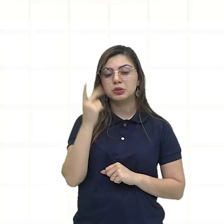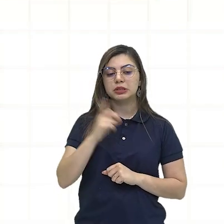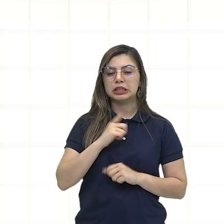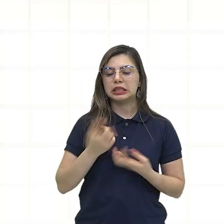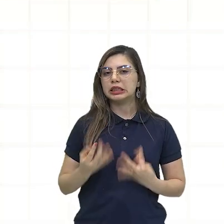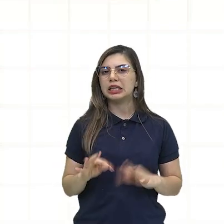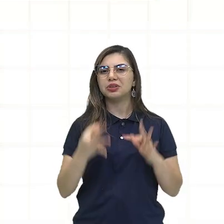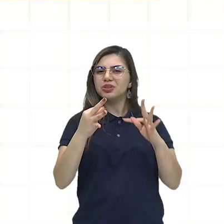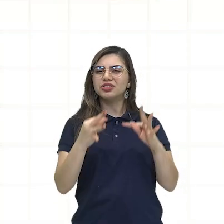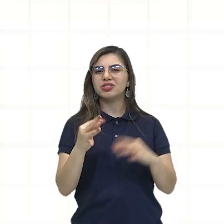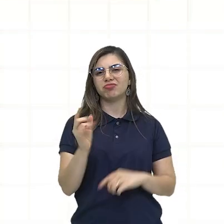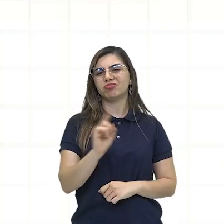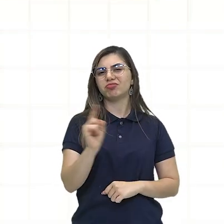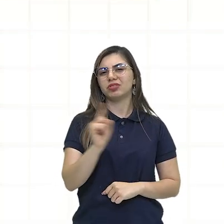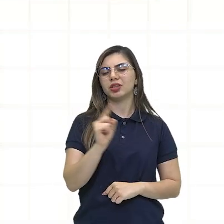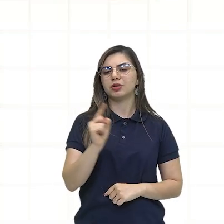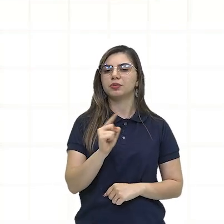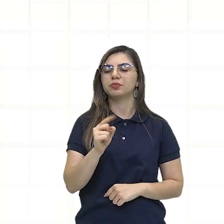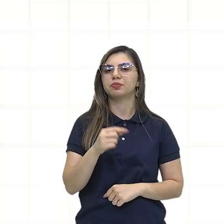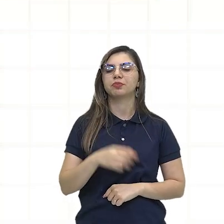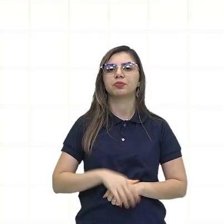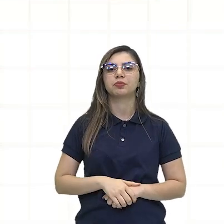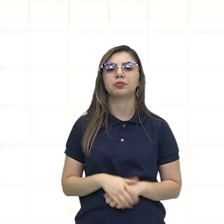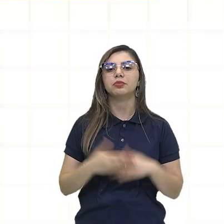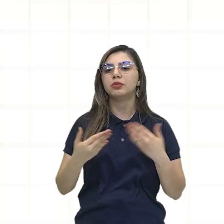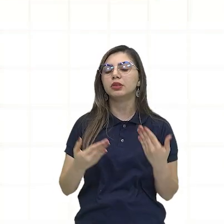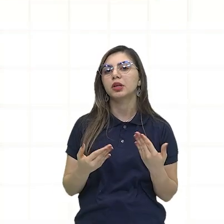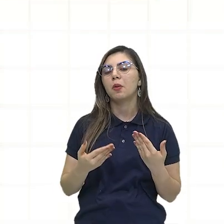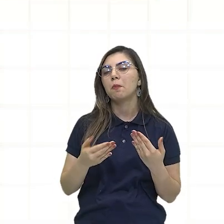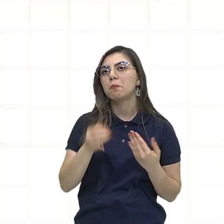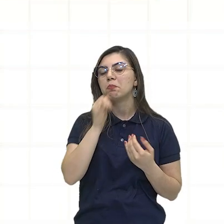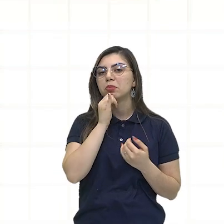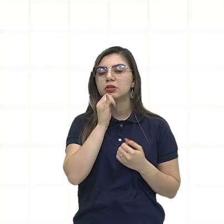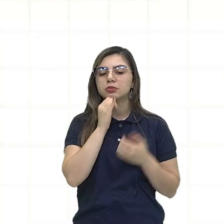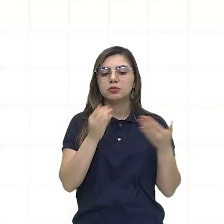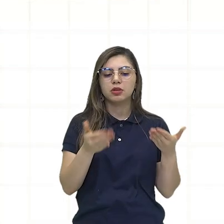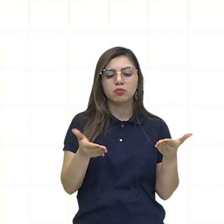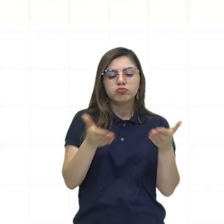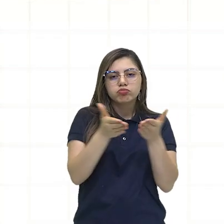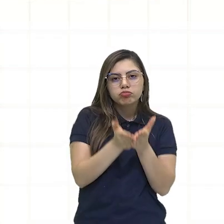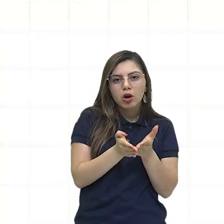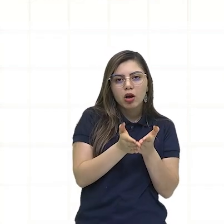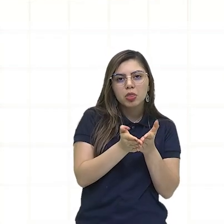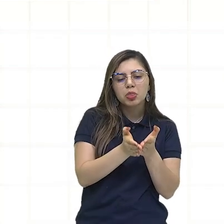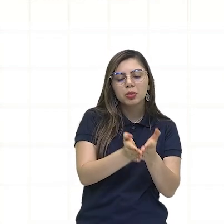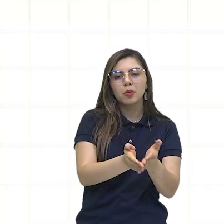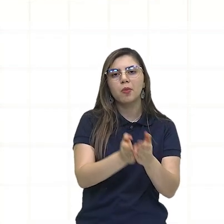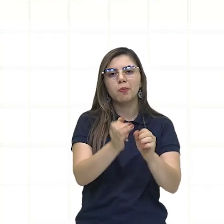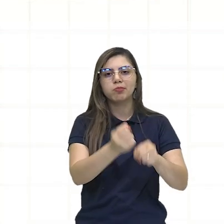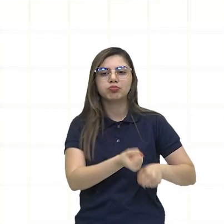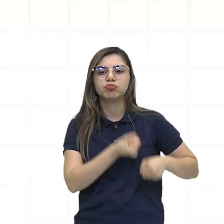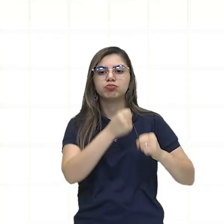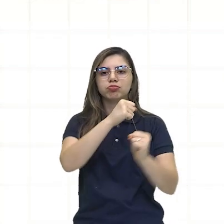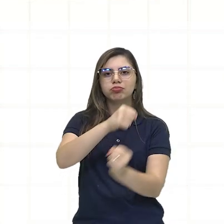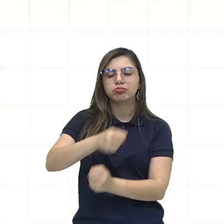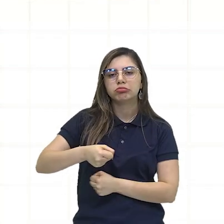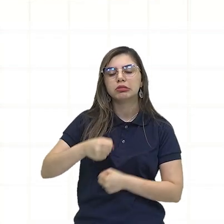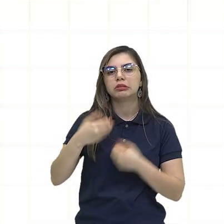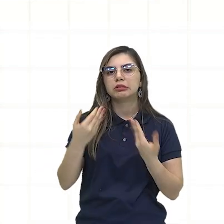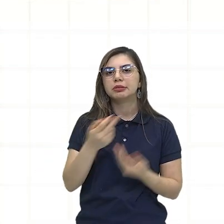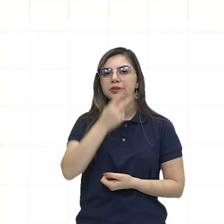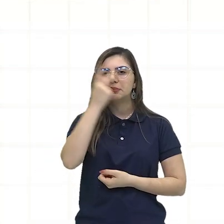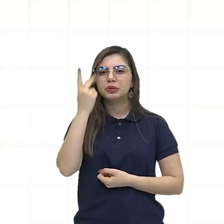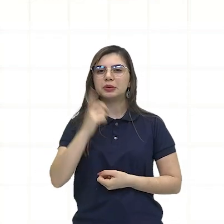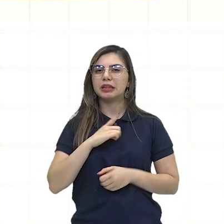modernos. Então, ela é feita, como vocês podem ver, por embarcações menores, canoas. Os pescadores não